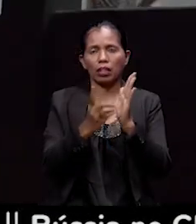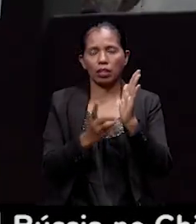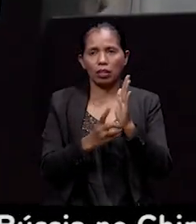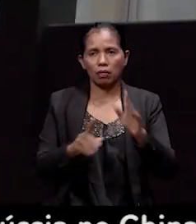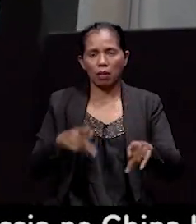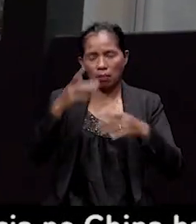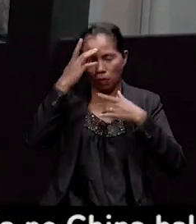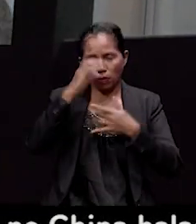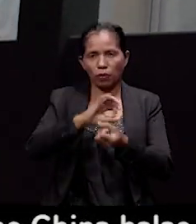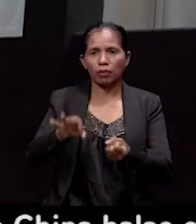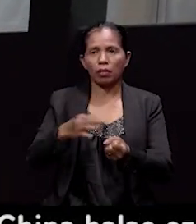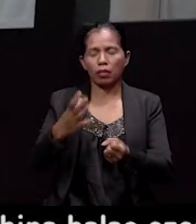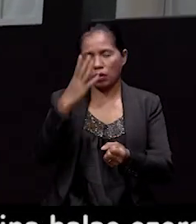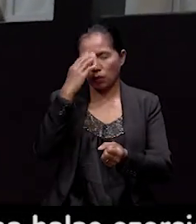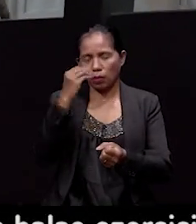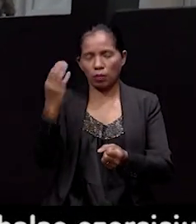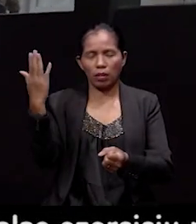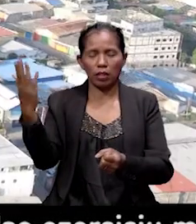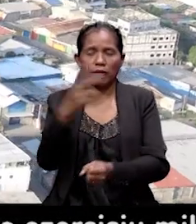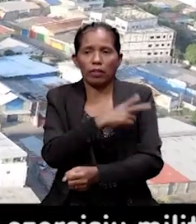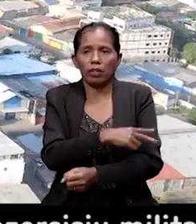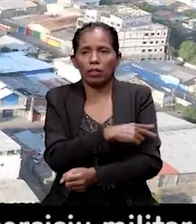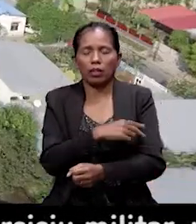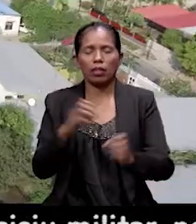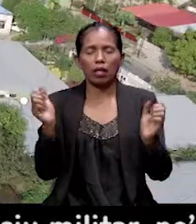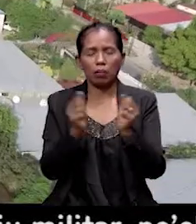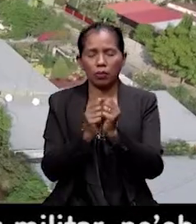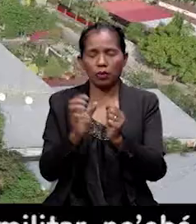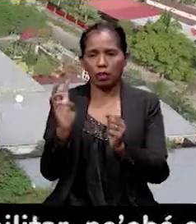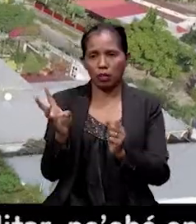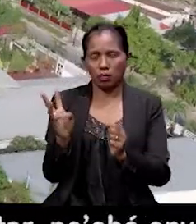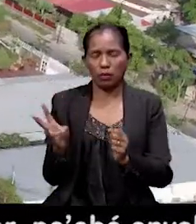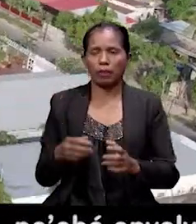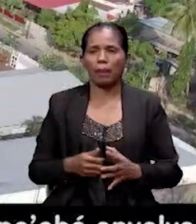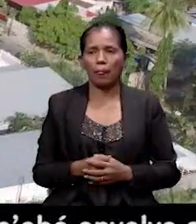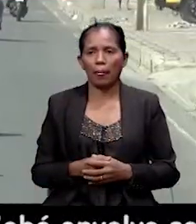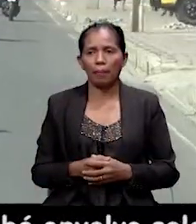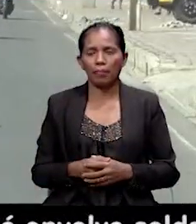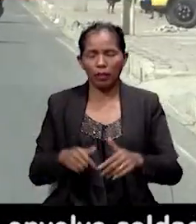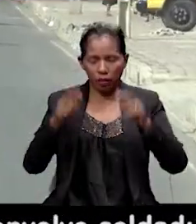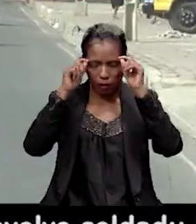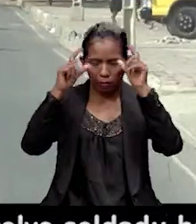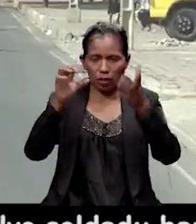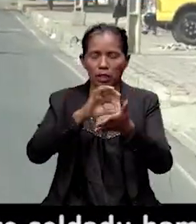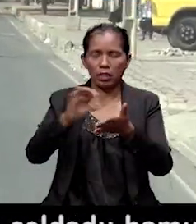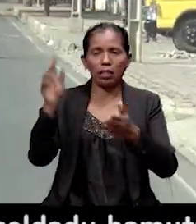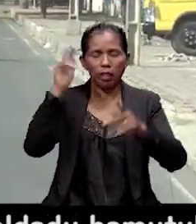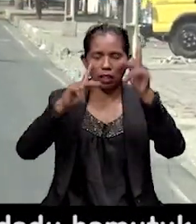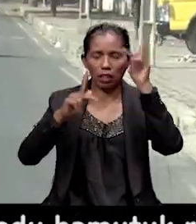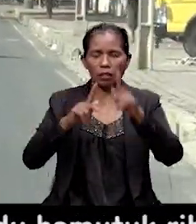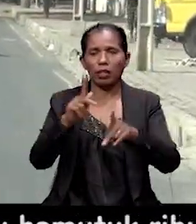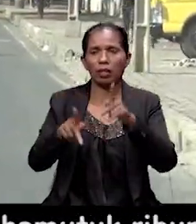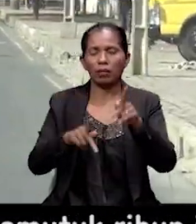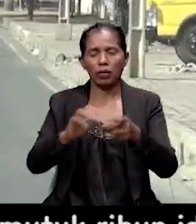ne be baisa e sala isolamento Veracruz, no Lahane, Hamutuk Neng Nulu. Além de né, Timor-Leste registra caso cumulativo